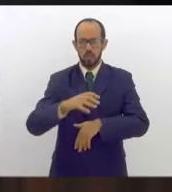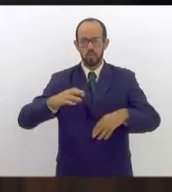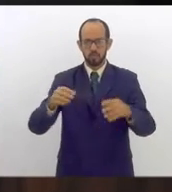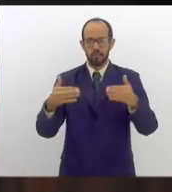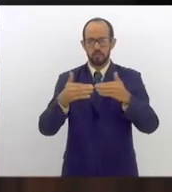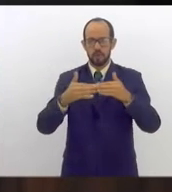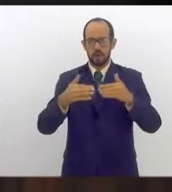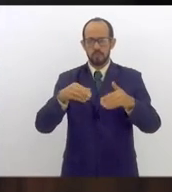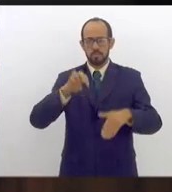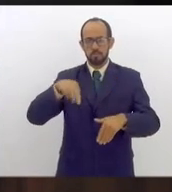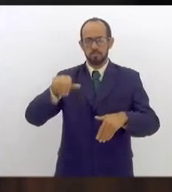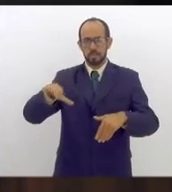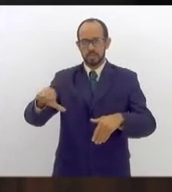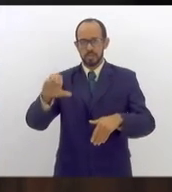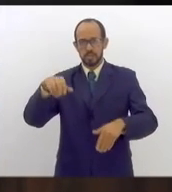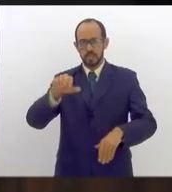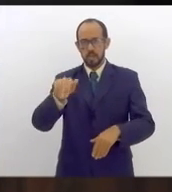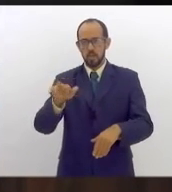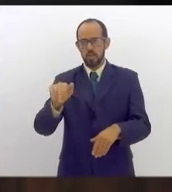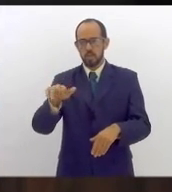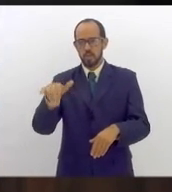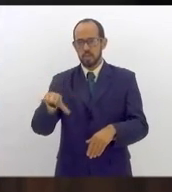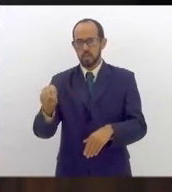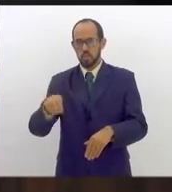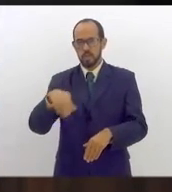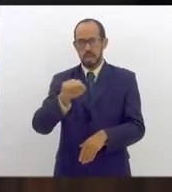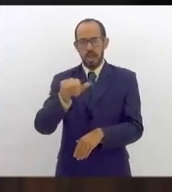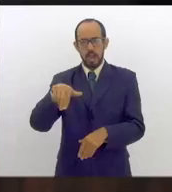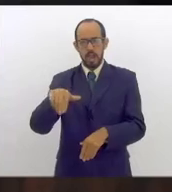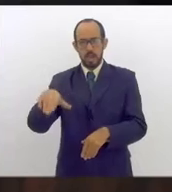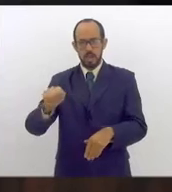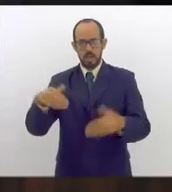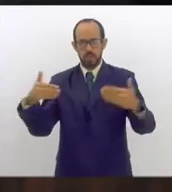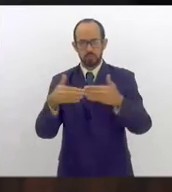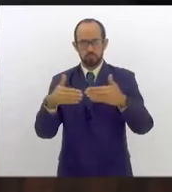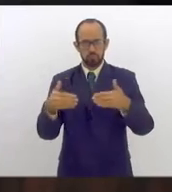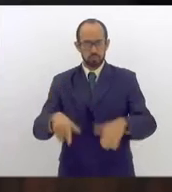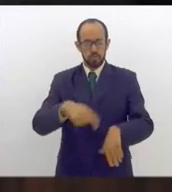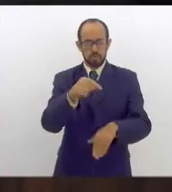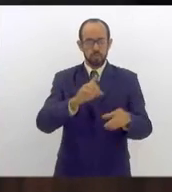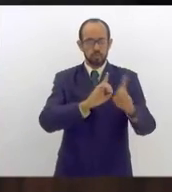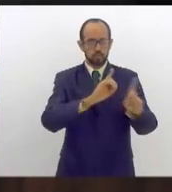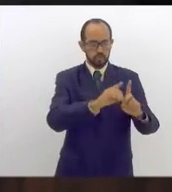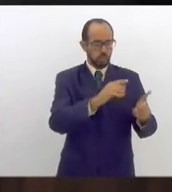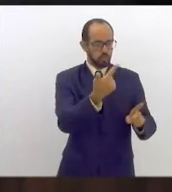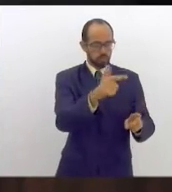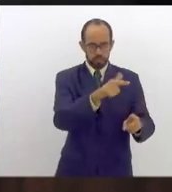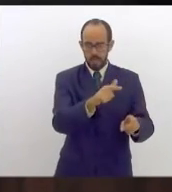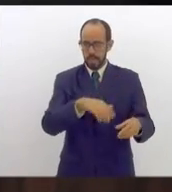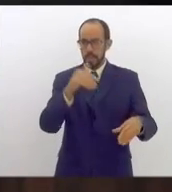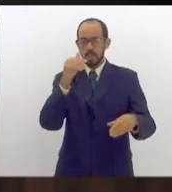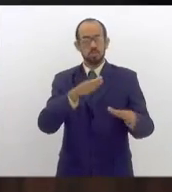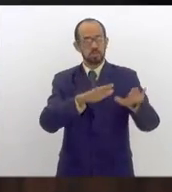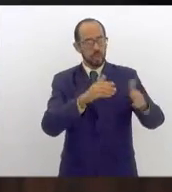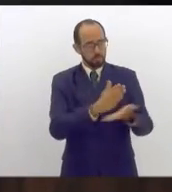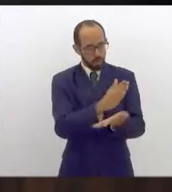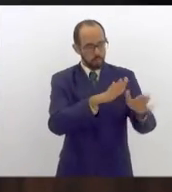Mink, Alana Paz e Eurico Júnior. Em discussão, não havendo quem queira discutir, encerrada a discussão e votação, os senhores que aprovam a como